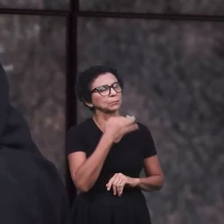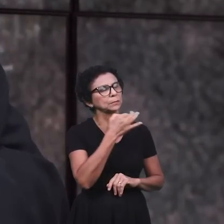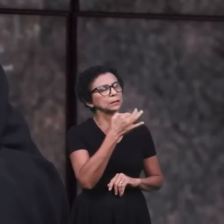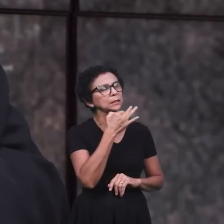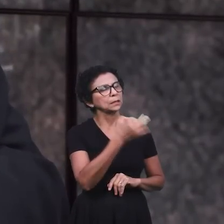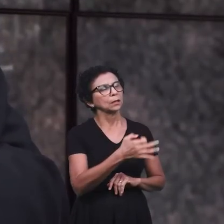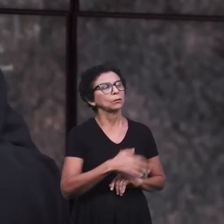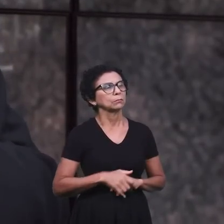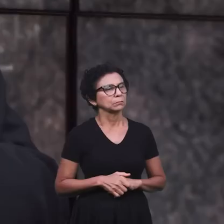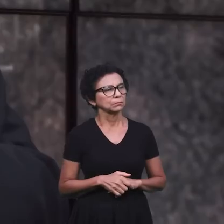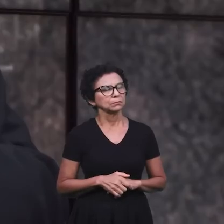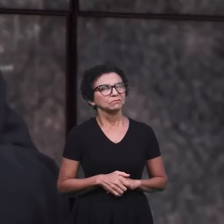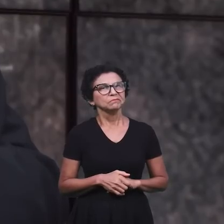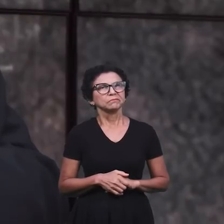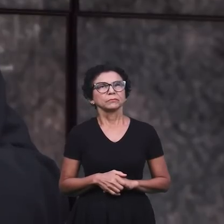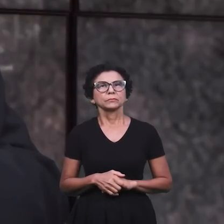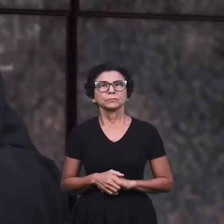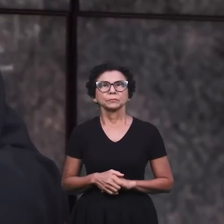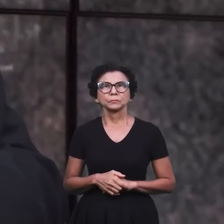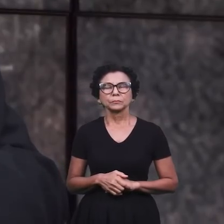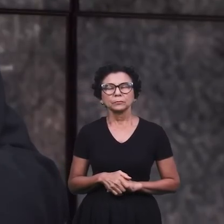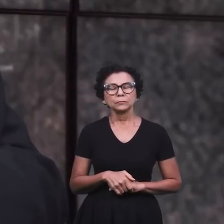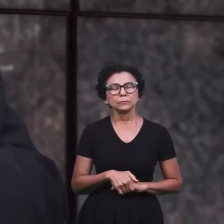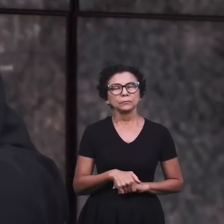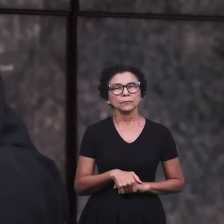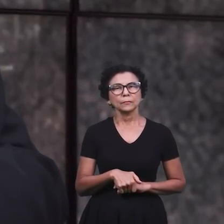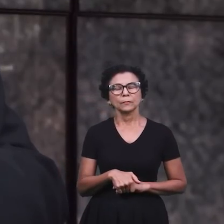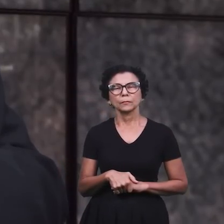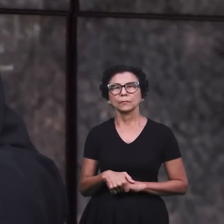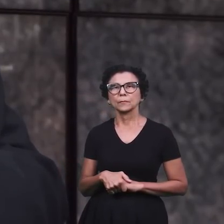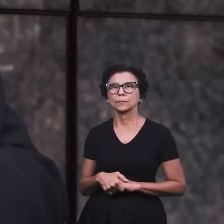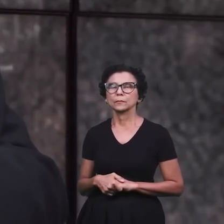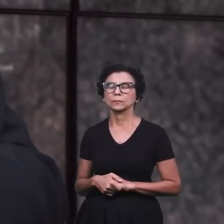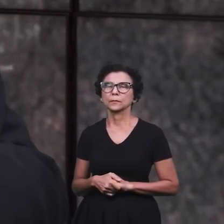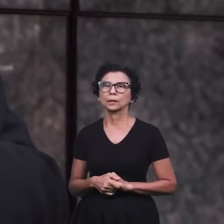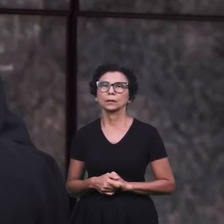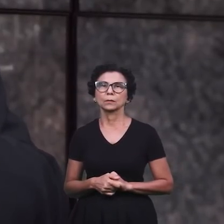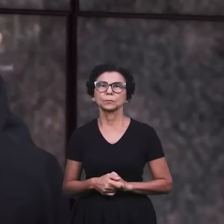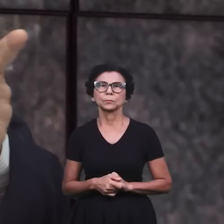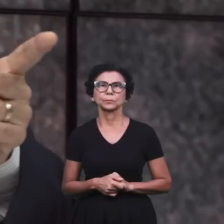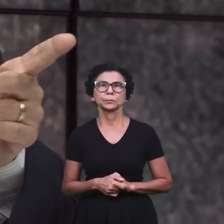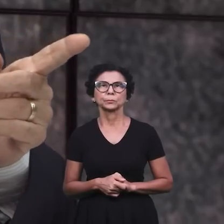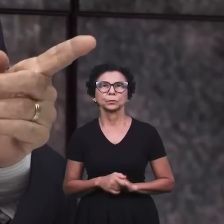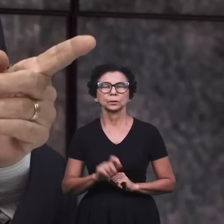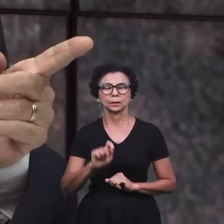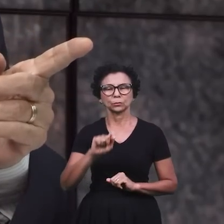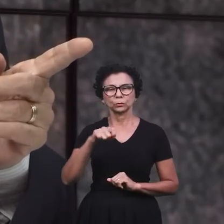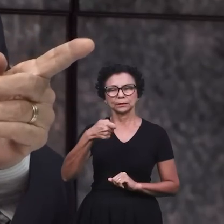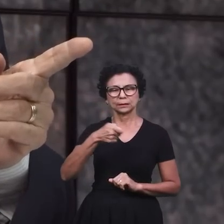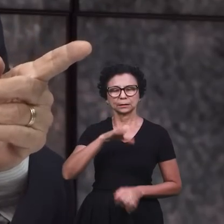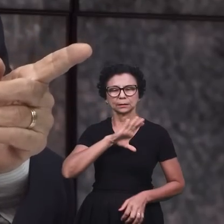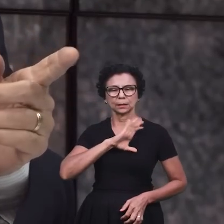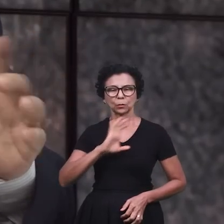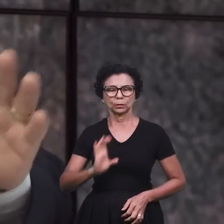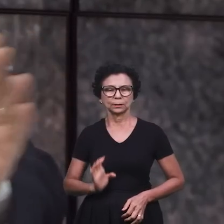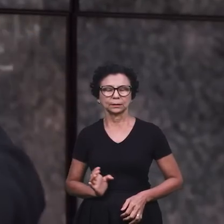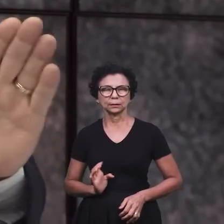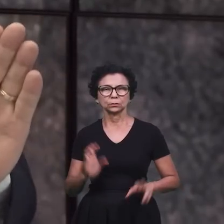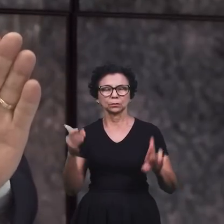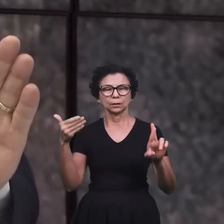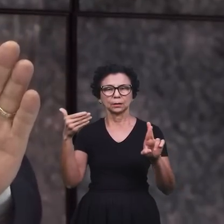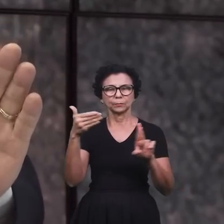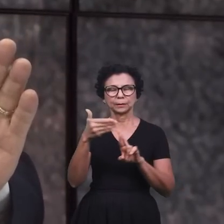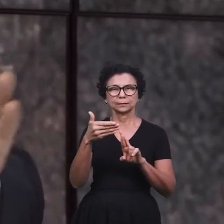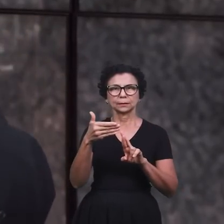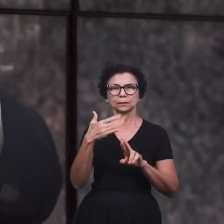palavra Cristo, no grego, representa o Salvador, que é a mesma palavra no hebraico, Messias, é a